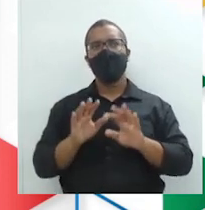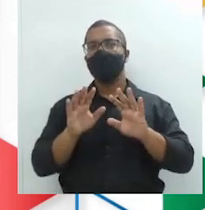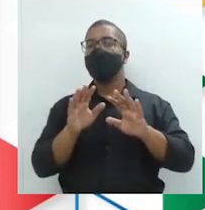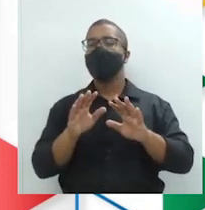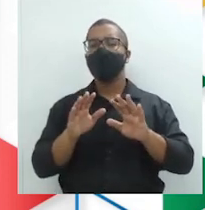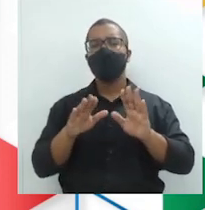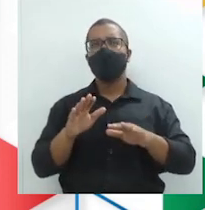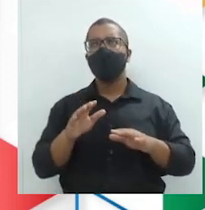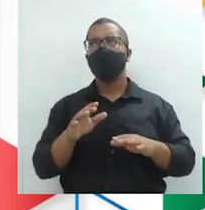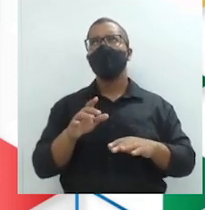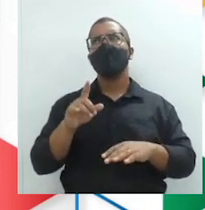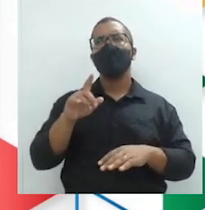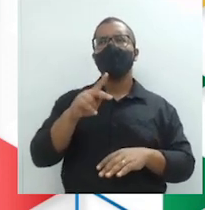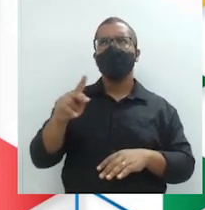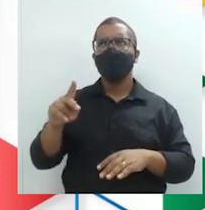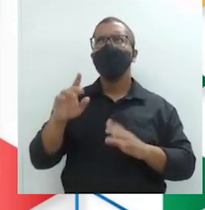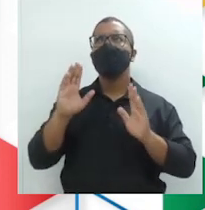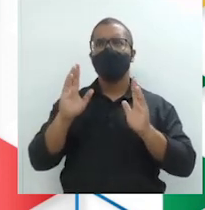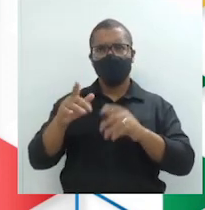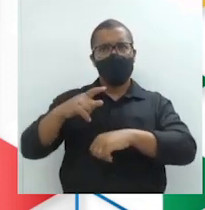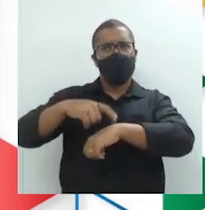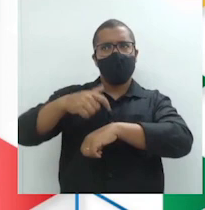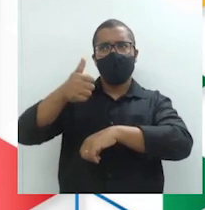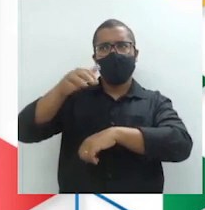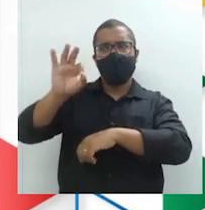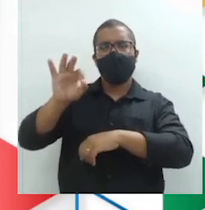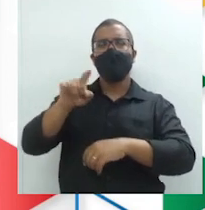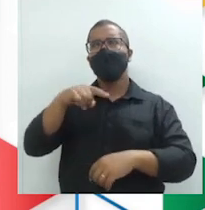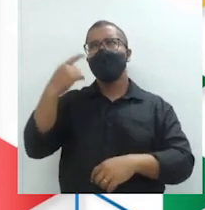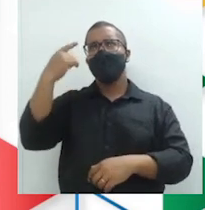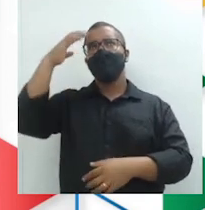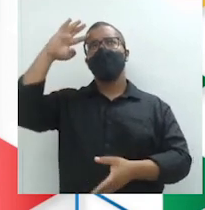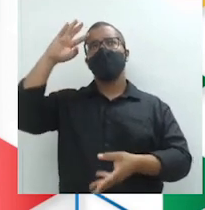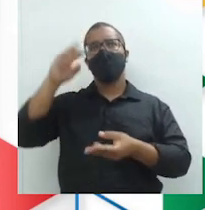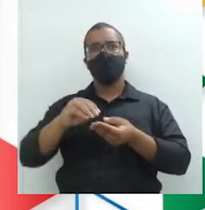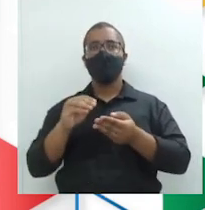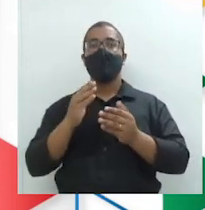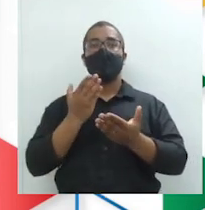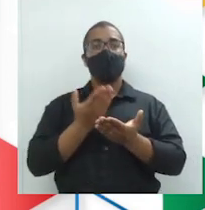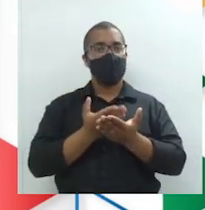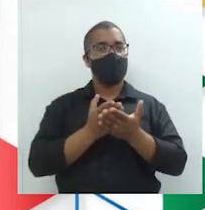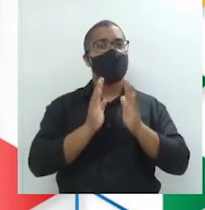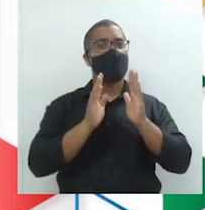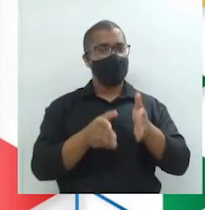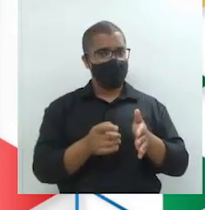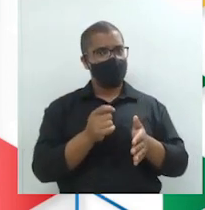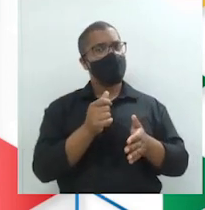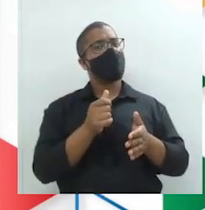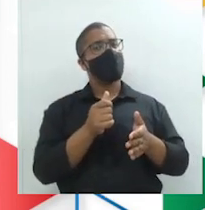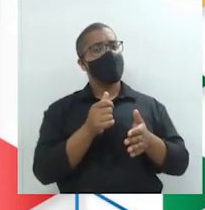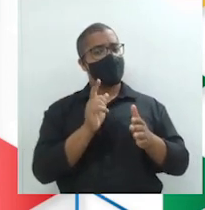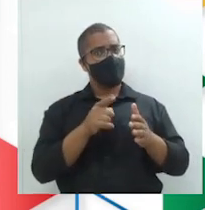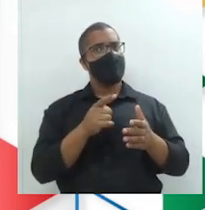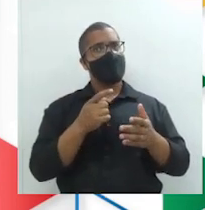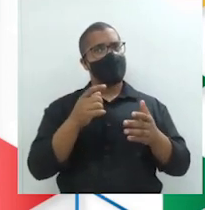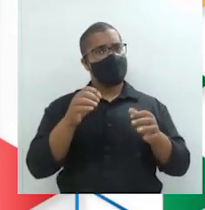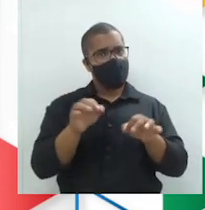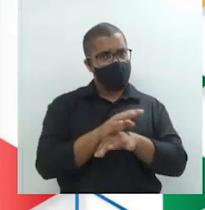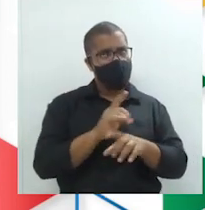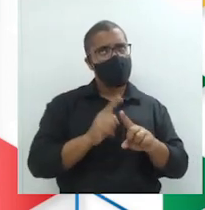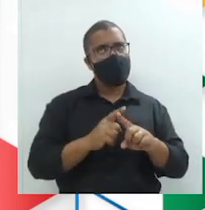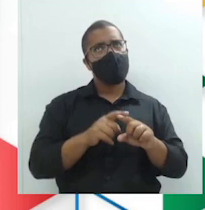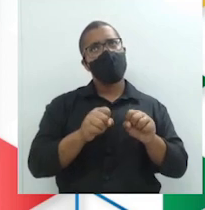horas, nós podemos interpretar, inferir que a aula já deveria ter terminado, porque ela poderia terminar